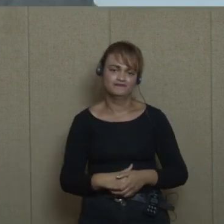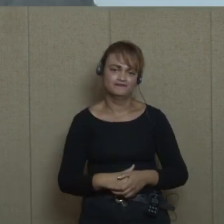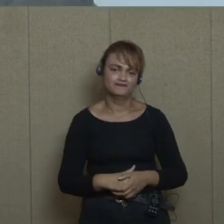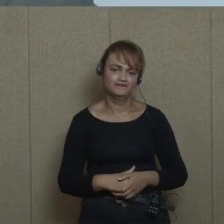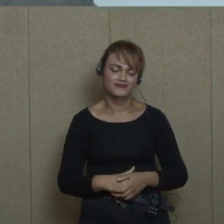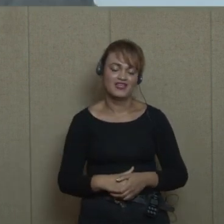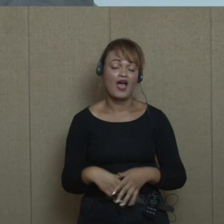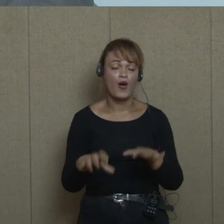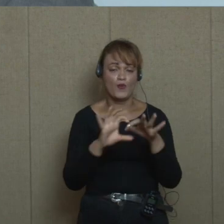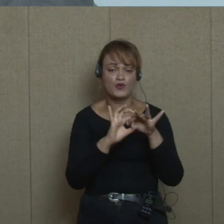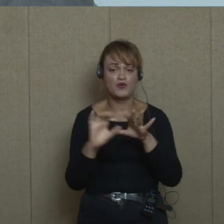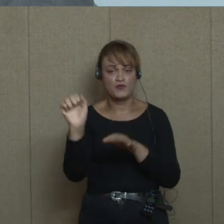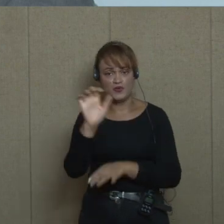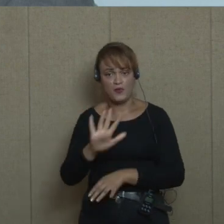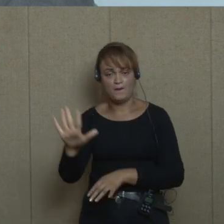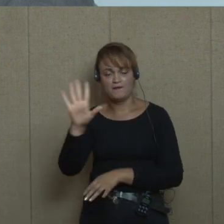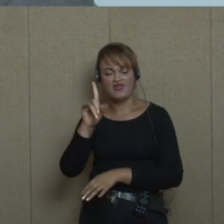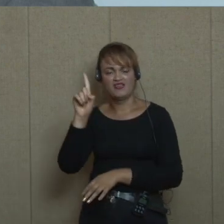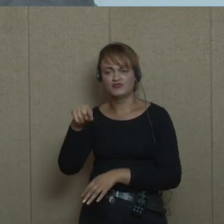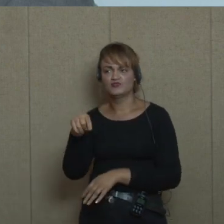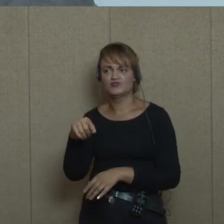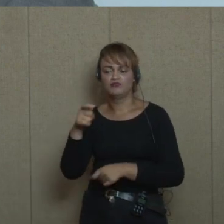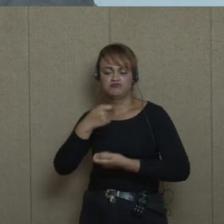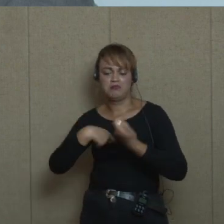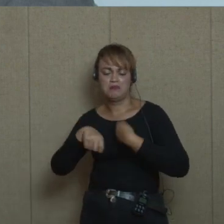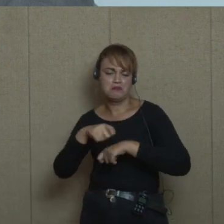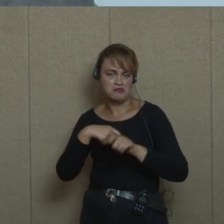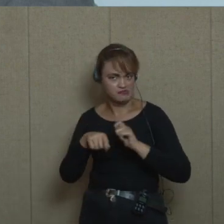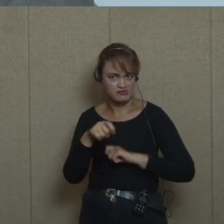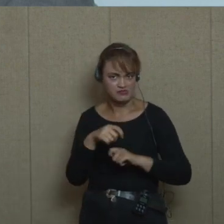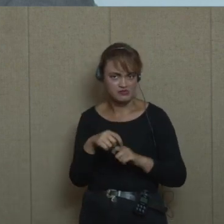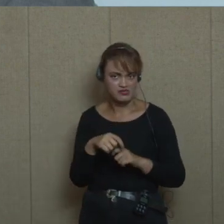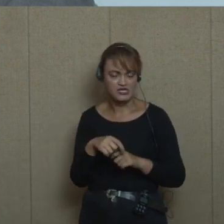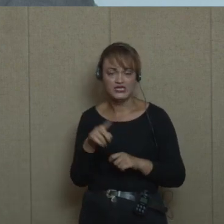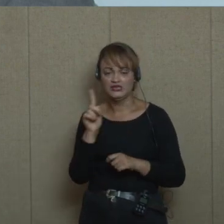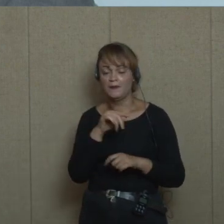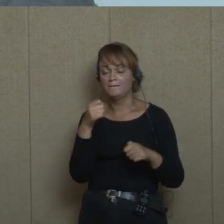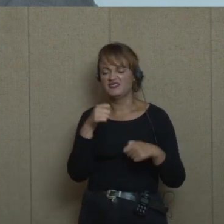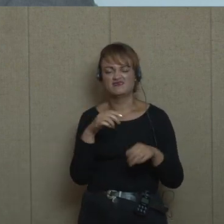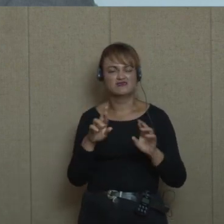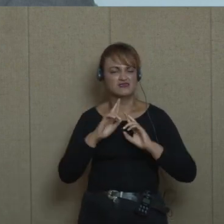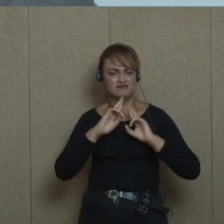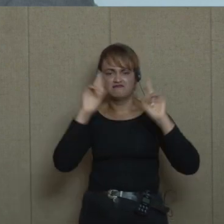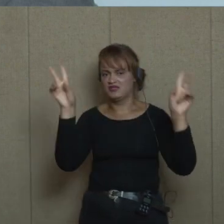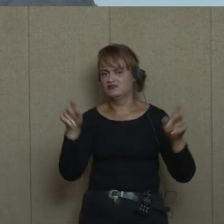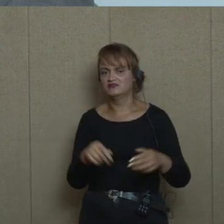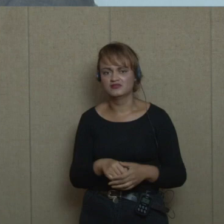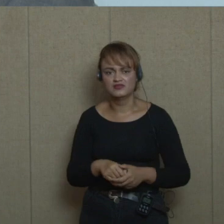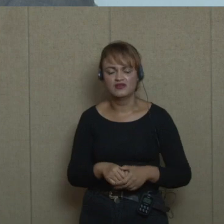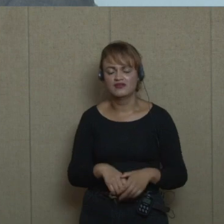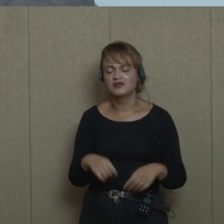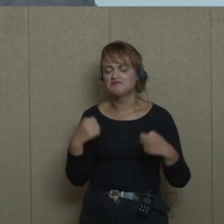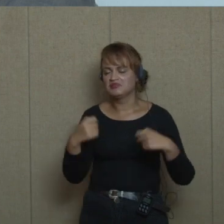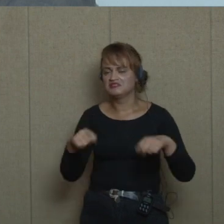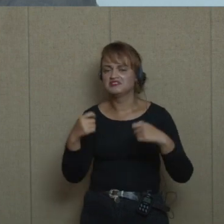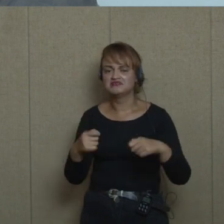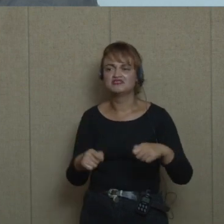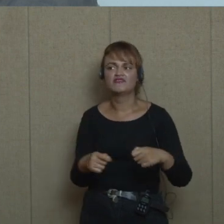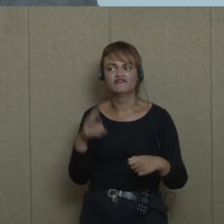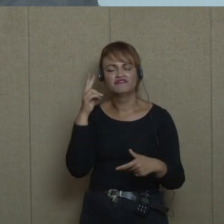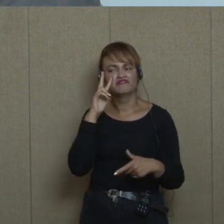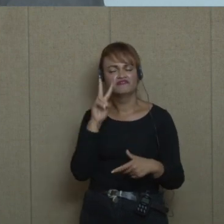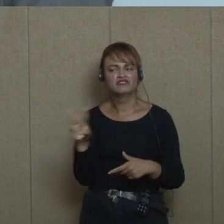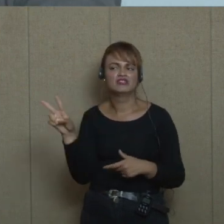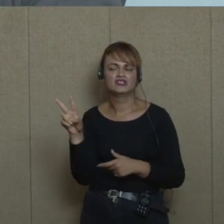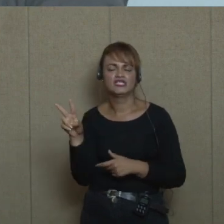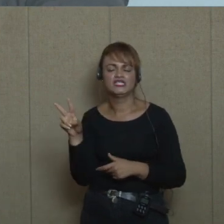A União Europeia não é só um mercado. A União Europeia precisa ser mais do que um mercado. Ela precisa haver